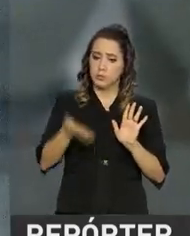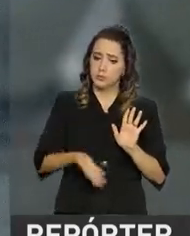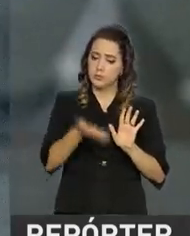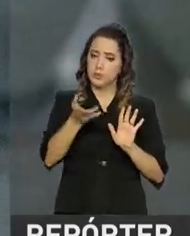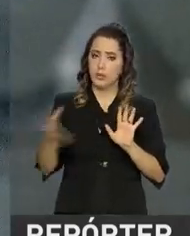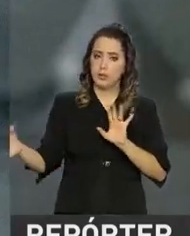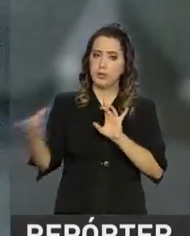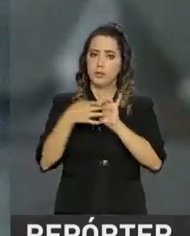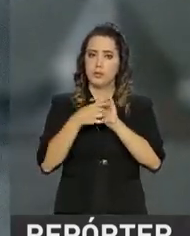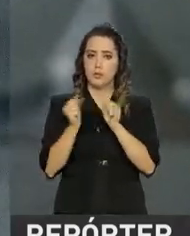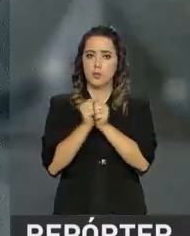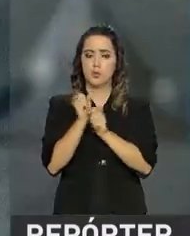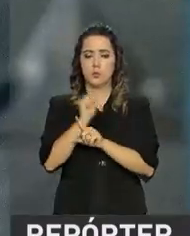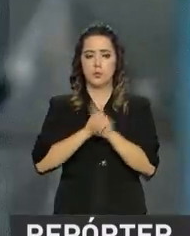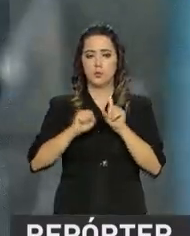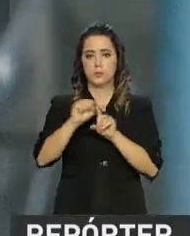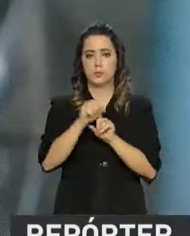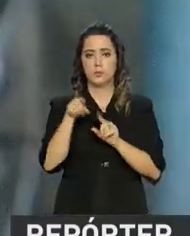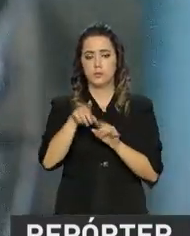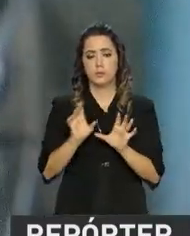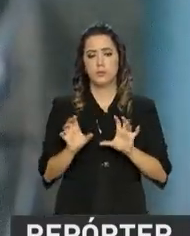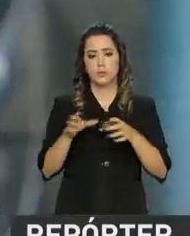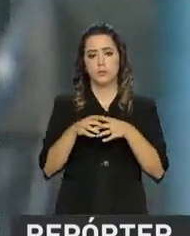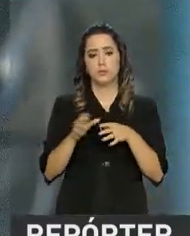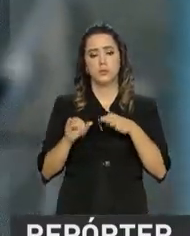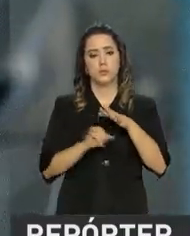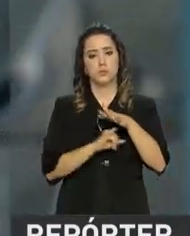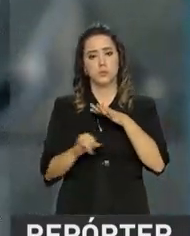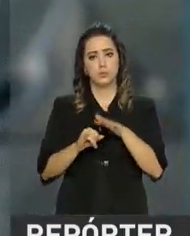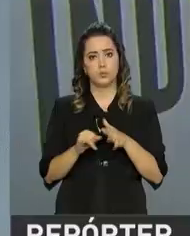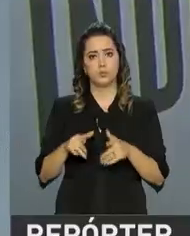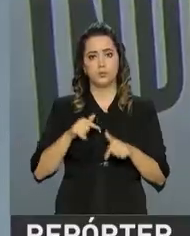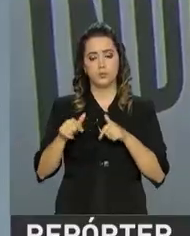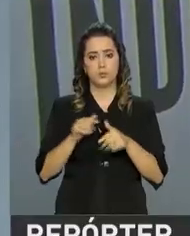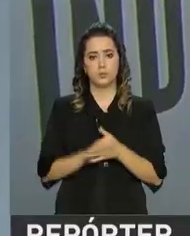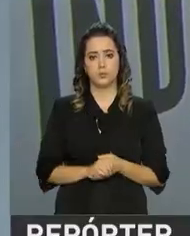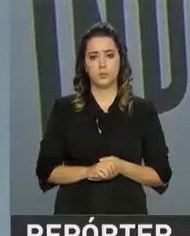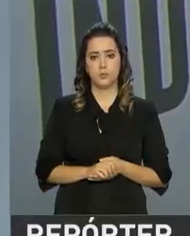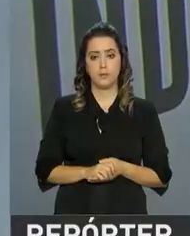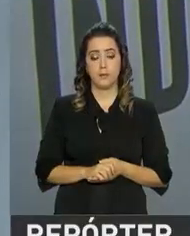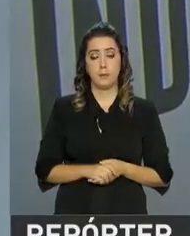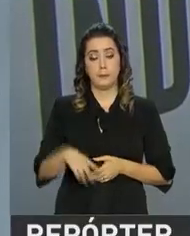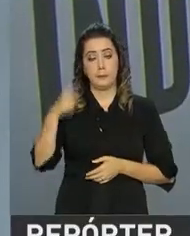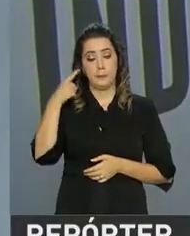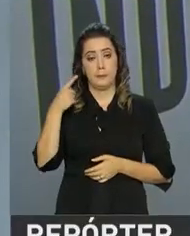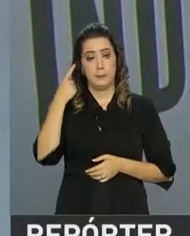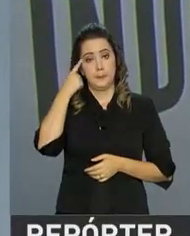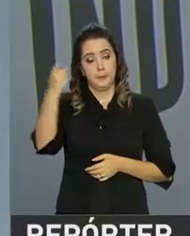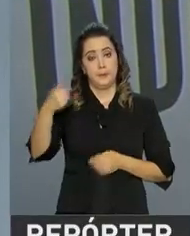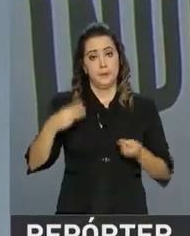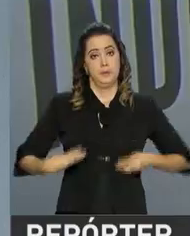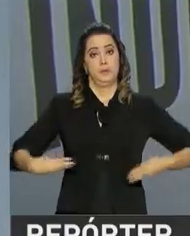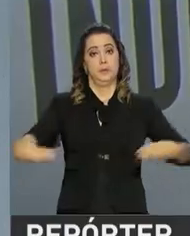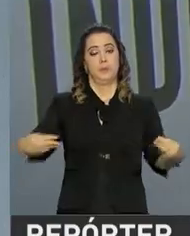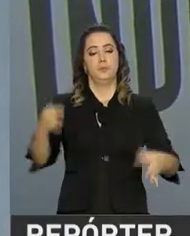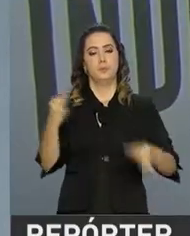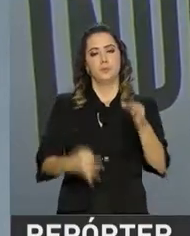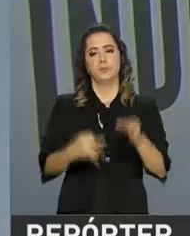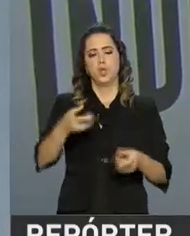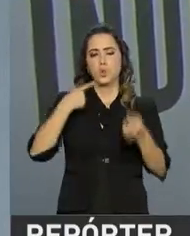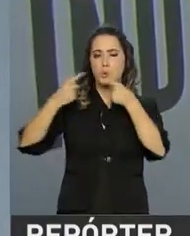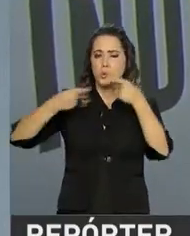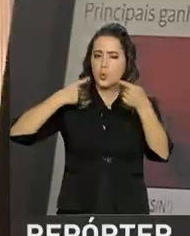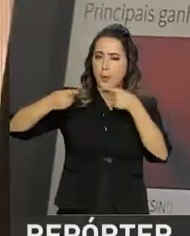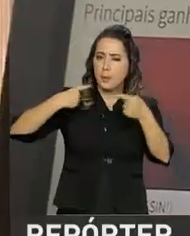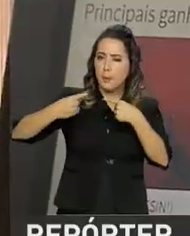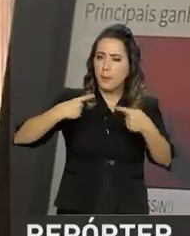essa interação com a sociedade e com as entidades que atuam nessa matéria. A ideia do Ministério da Justiça é realizar outros debates ao